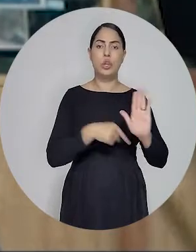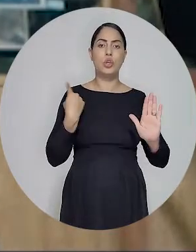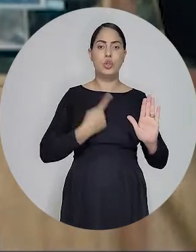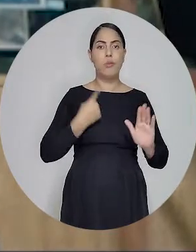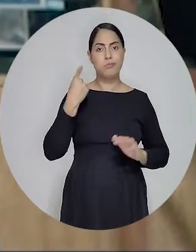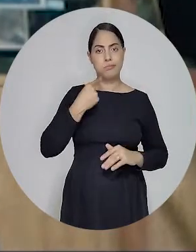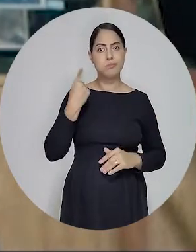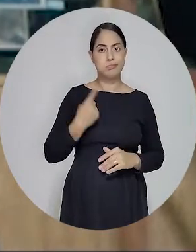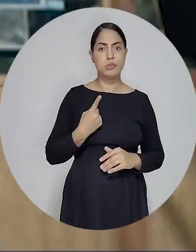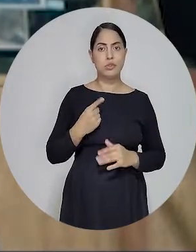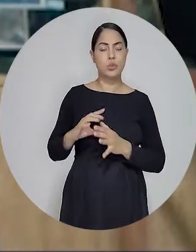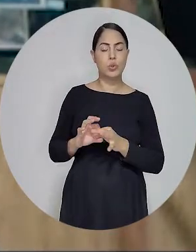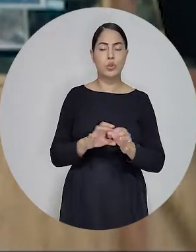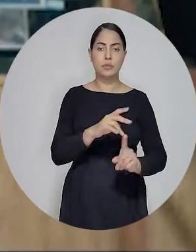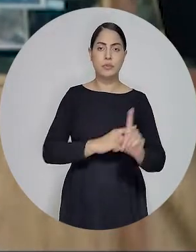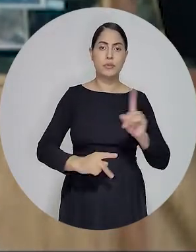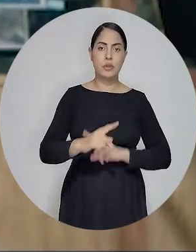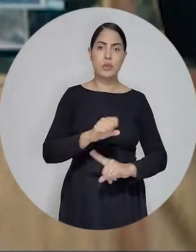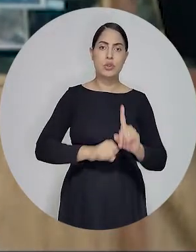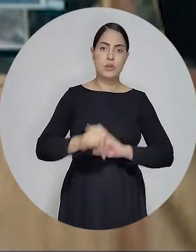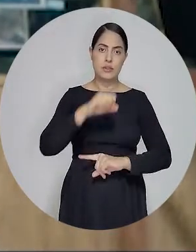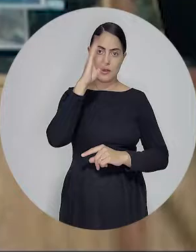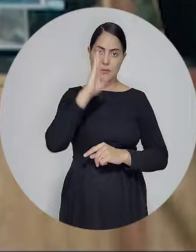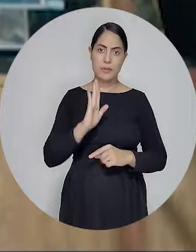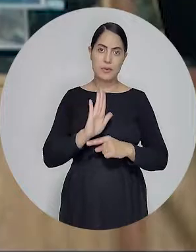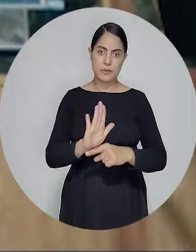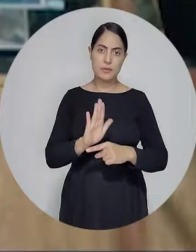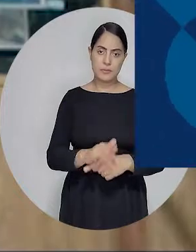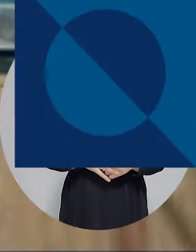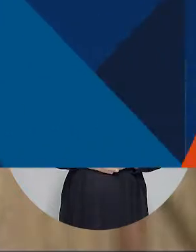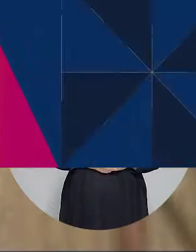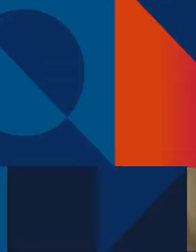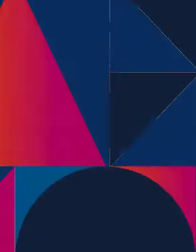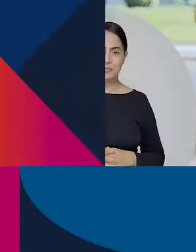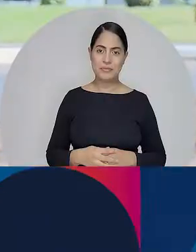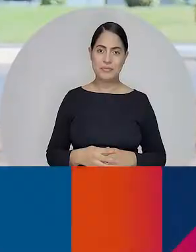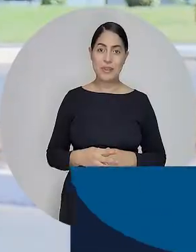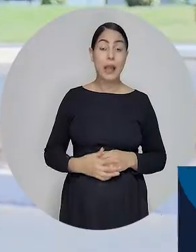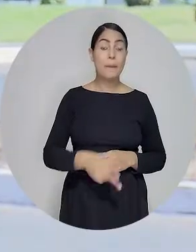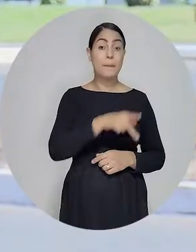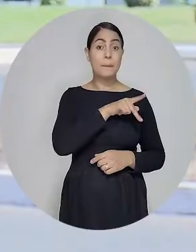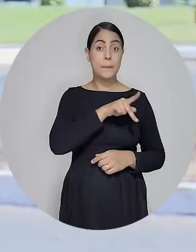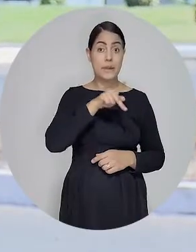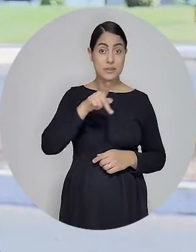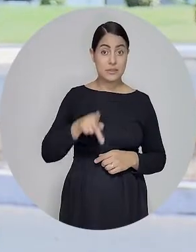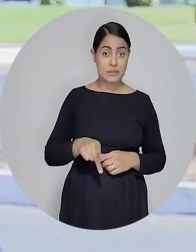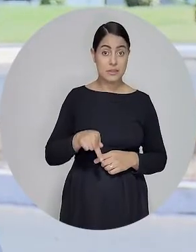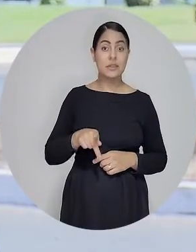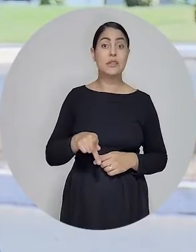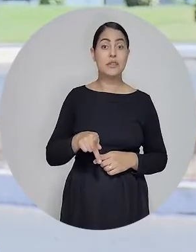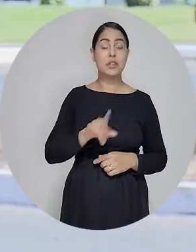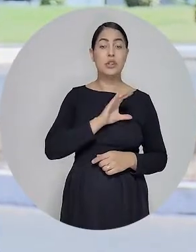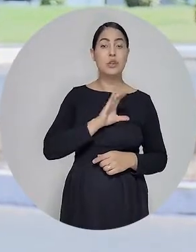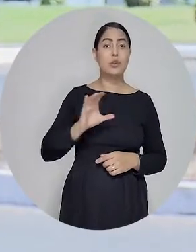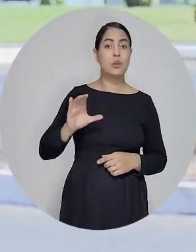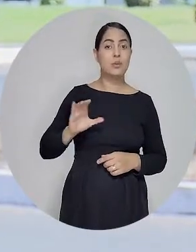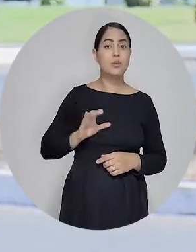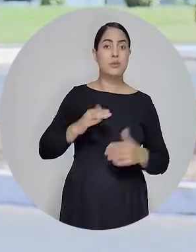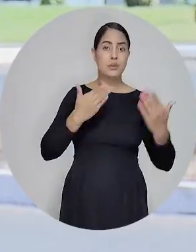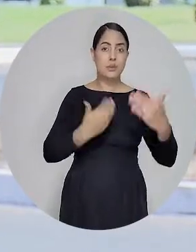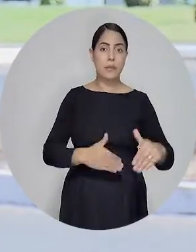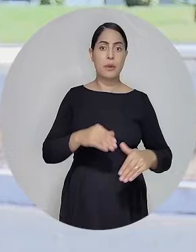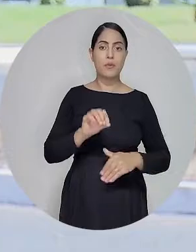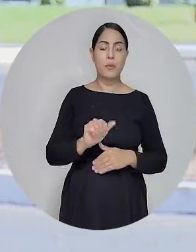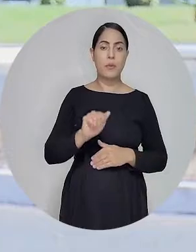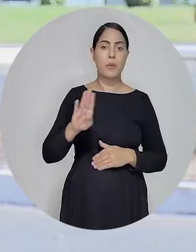vários projetos de lei de interesse da advocacia previdenciária da sociedade brasileira. O presidente da Comissão Nacional de Exame de